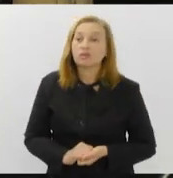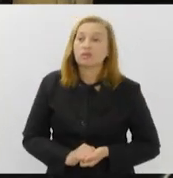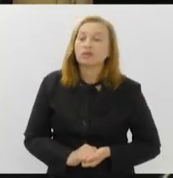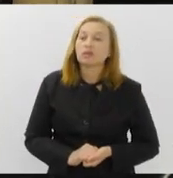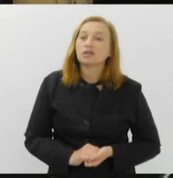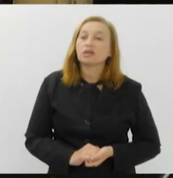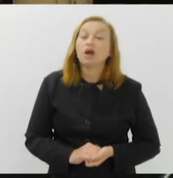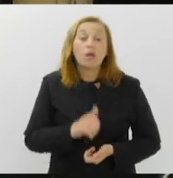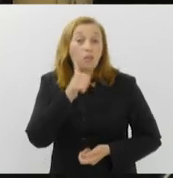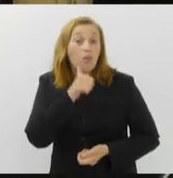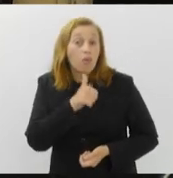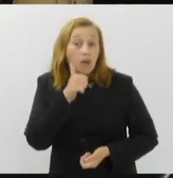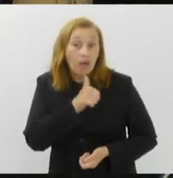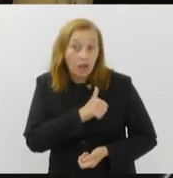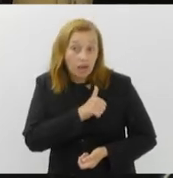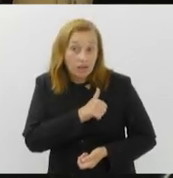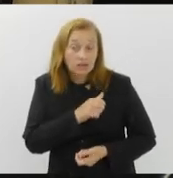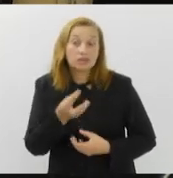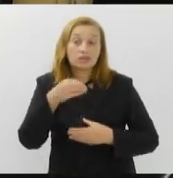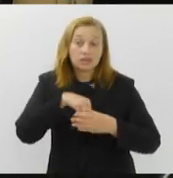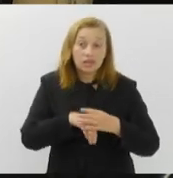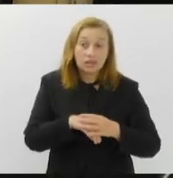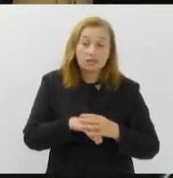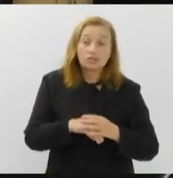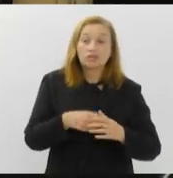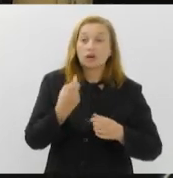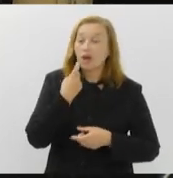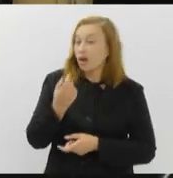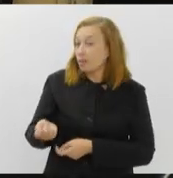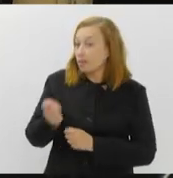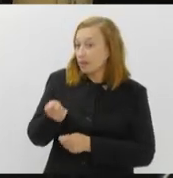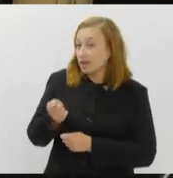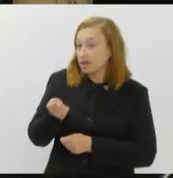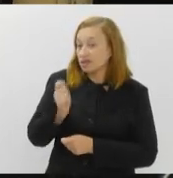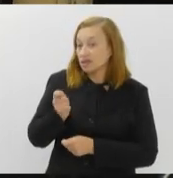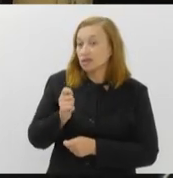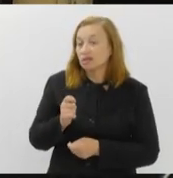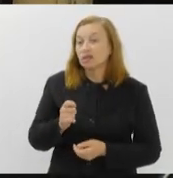às mulheres e às mulheres dentro da cadeia da pesca. E é muito